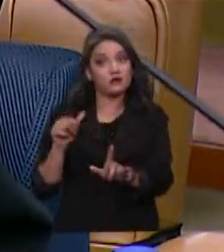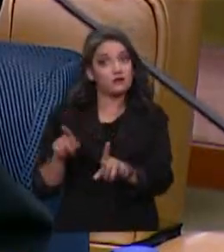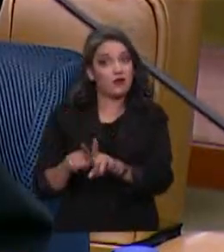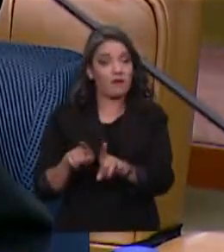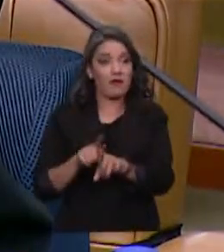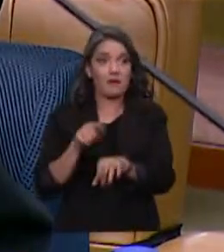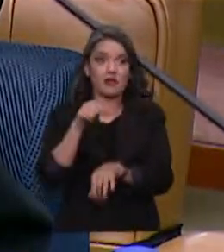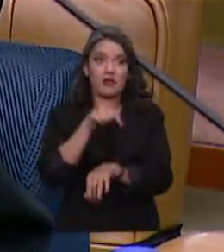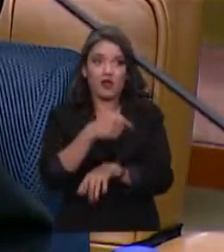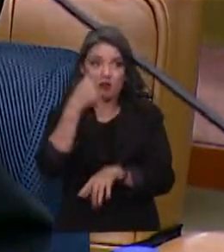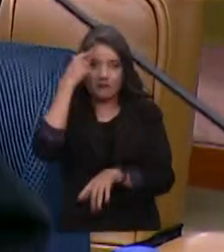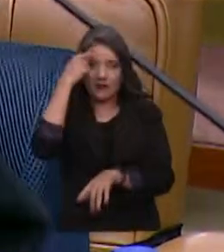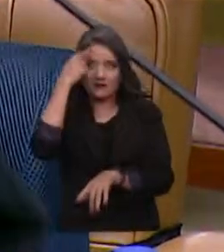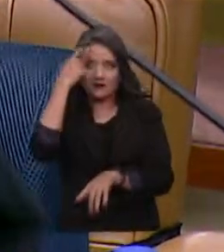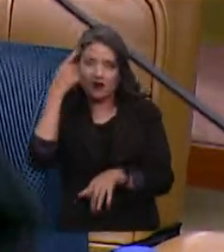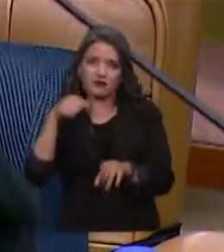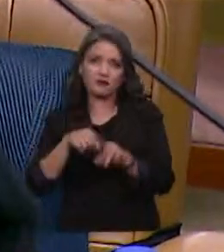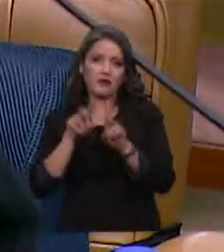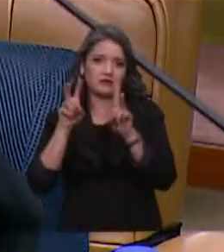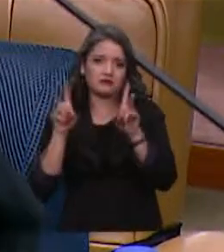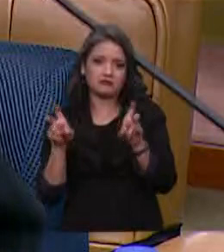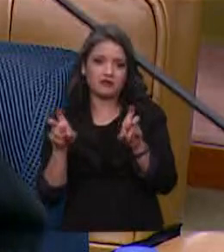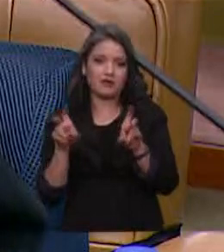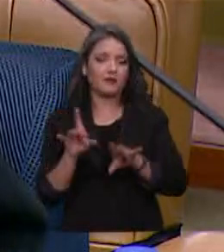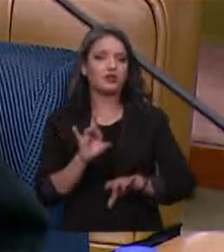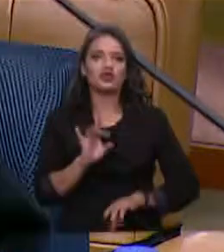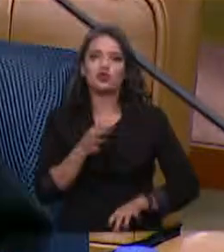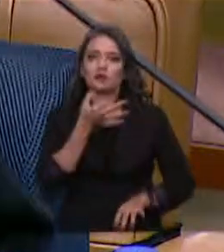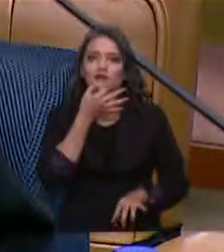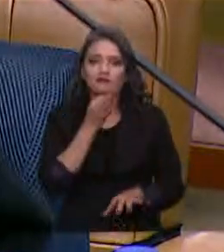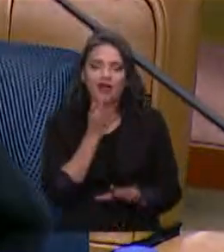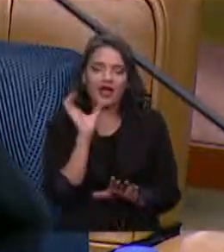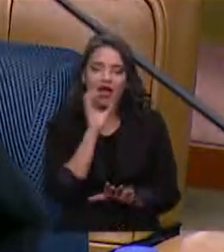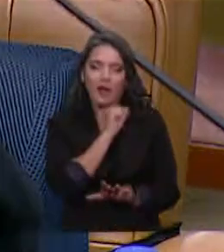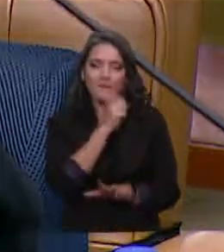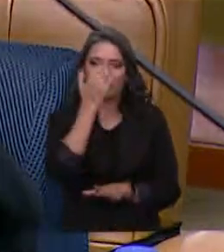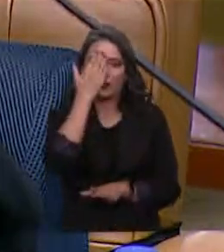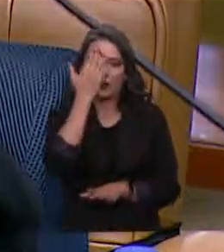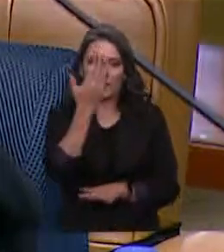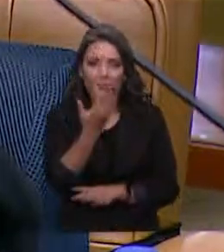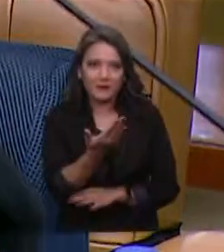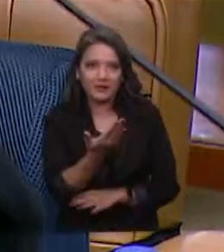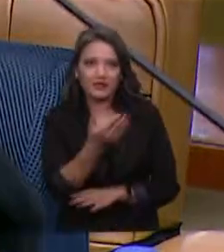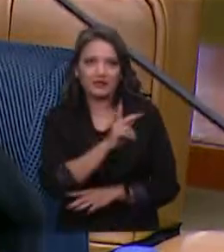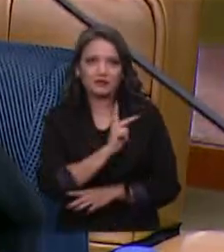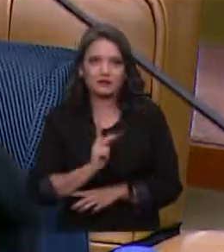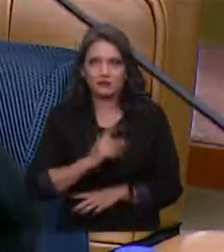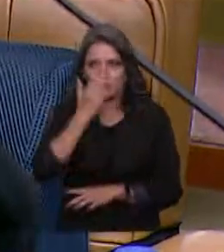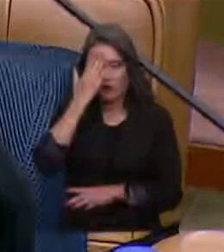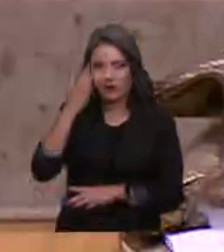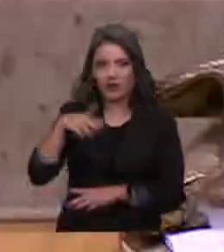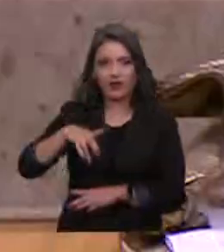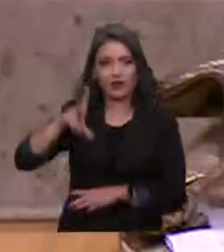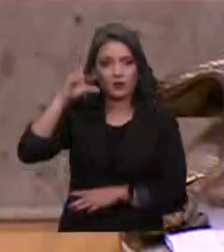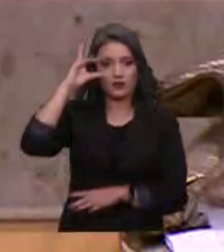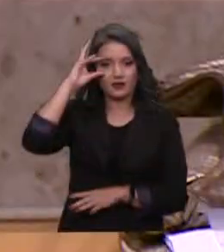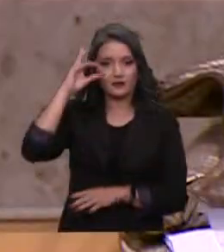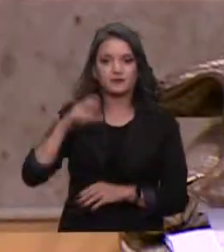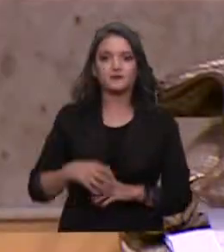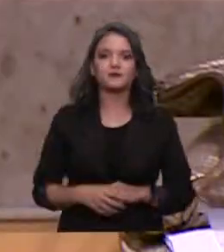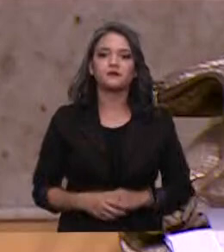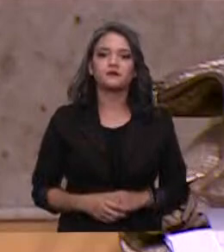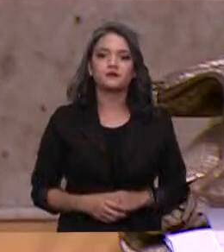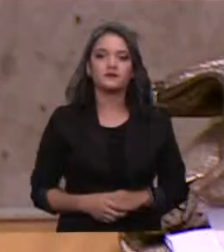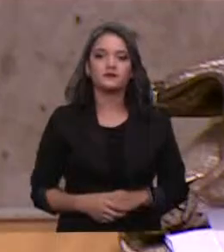também refletir sobre a matéria. Era apenas uma observação inicial. Muito obrigado e obrigado, ministro André. Obrigada,